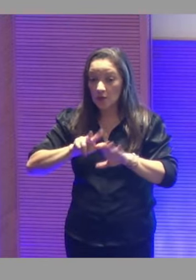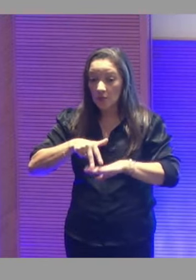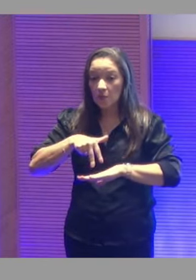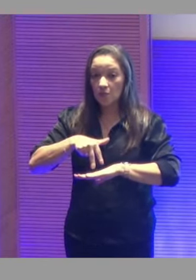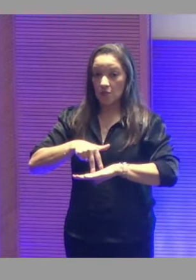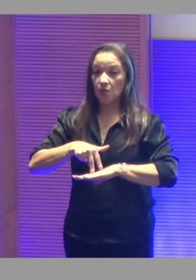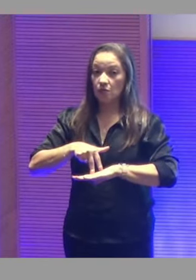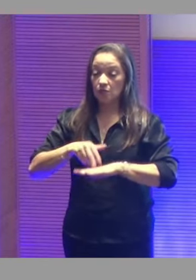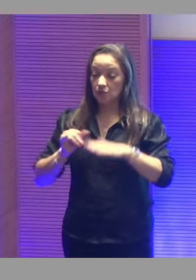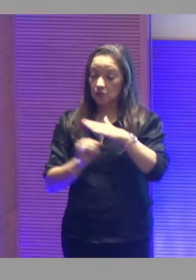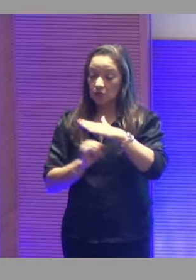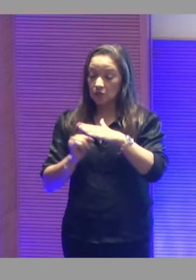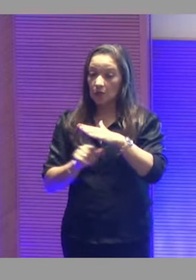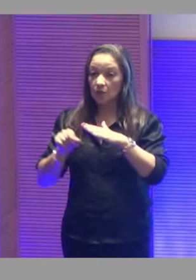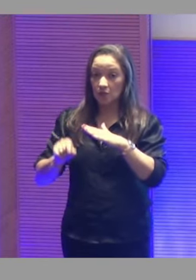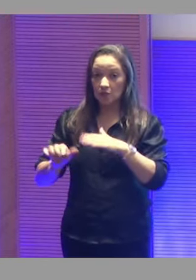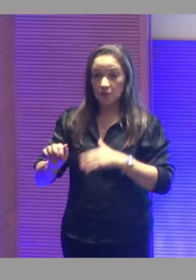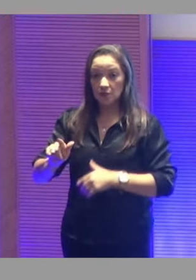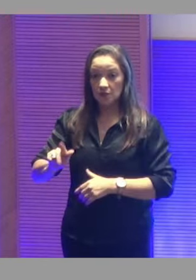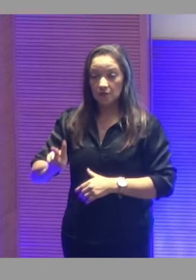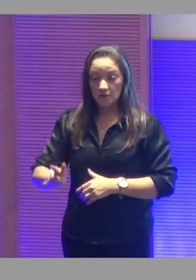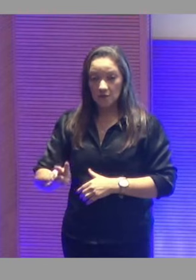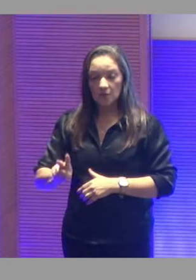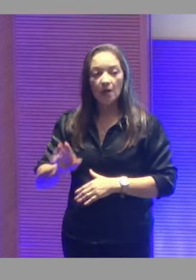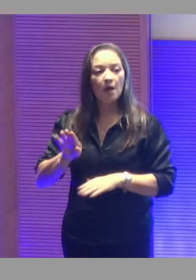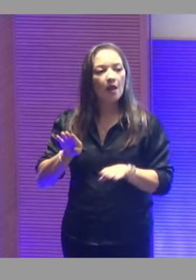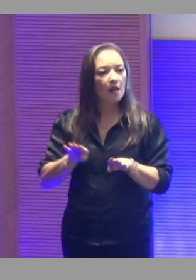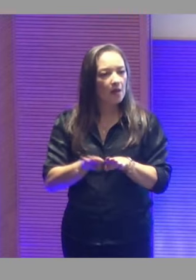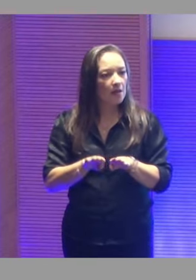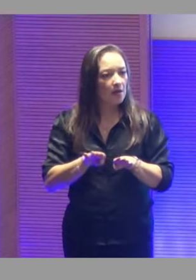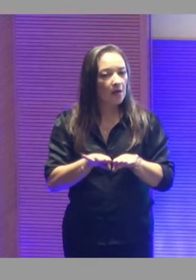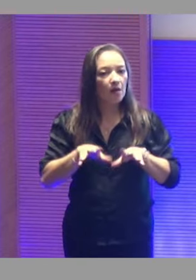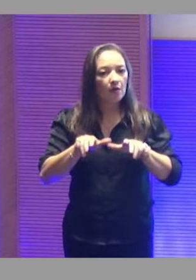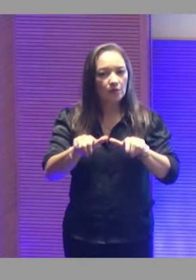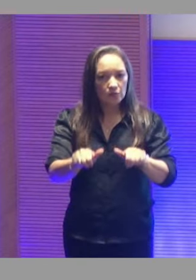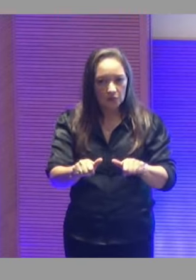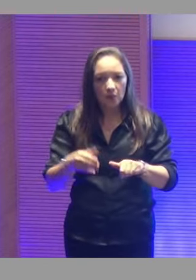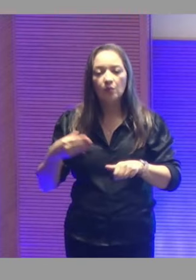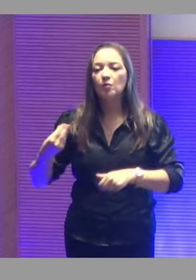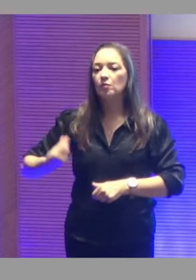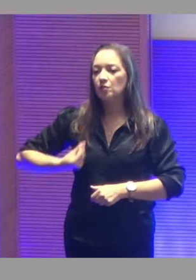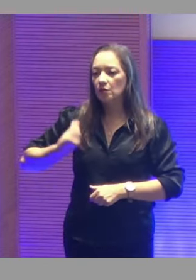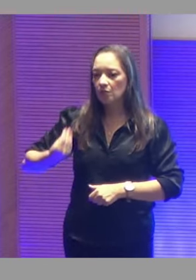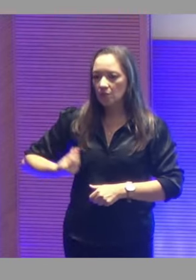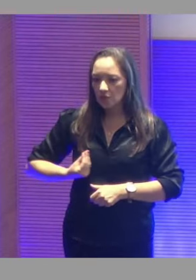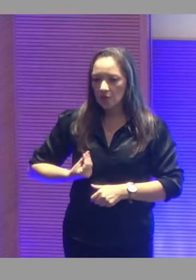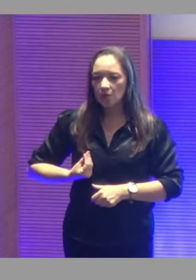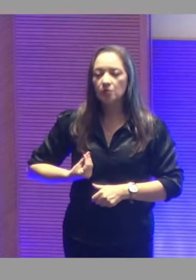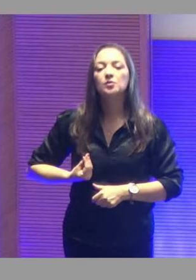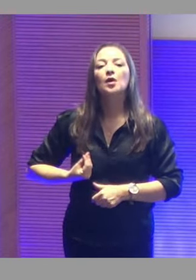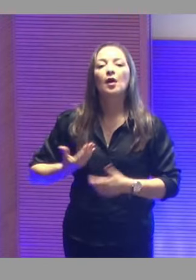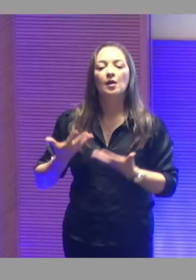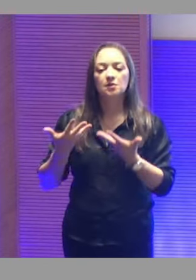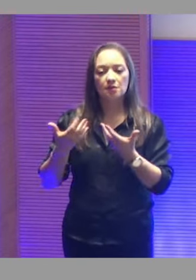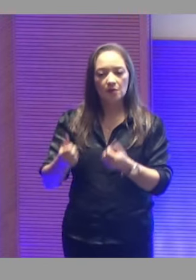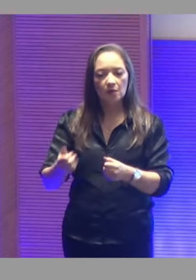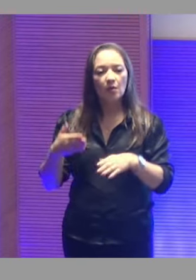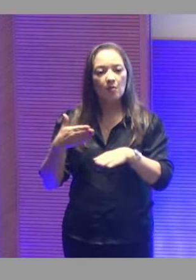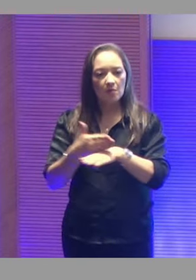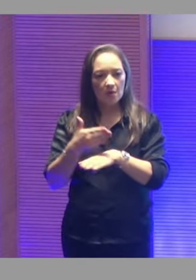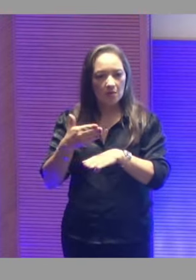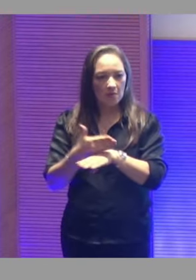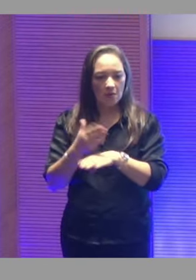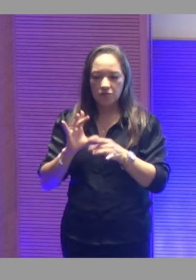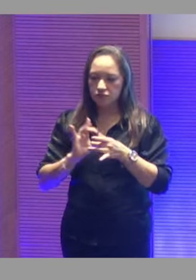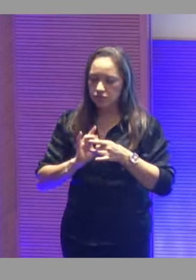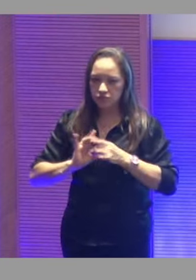institucional da FGV reiteramos também que todos aqui presentes concordaram em participar deste evento de forma espontânea e com ISO